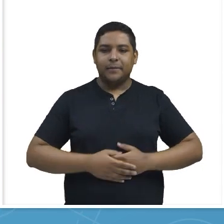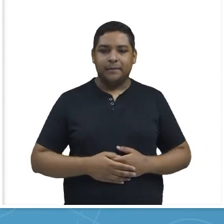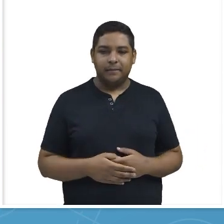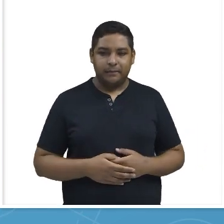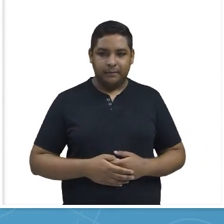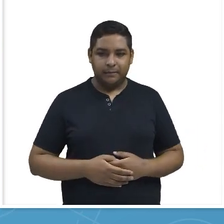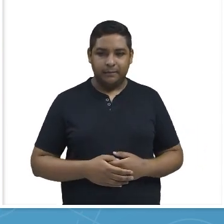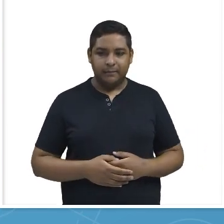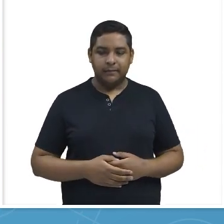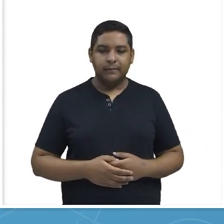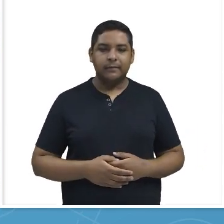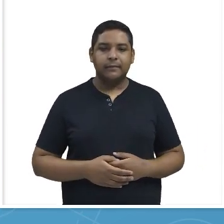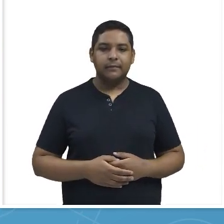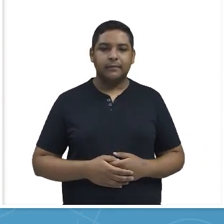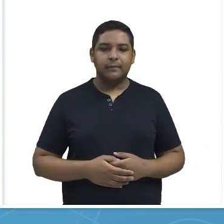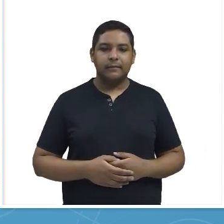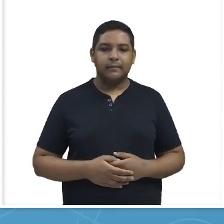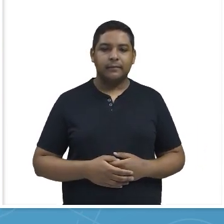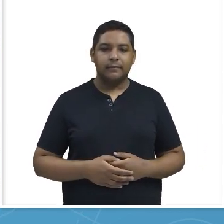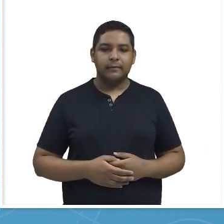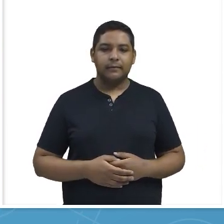estamos aqui? Vamos lá.